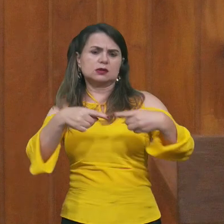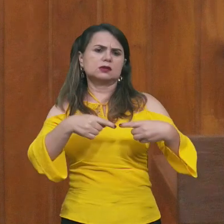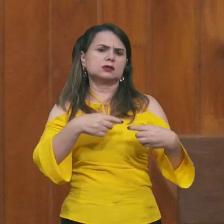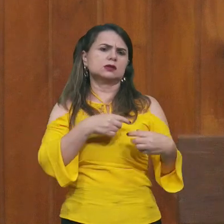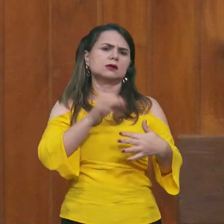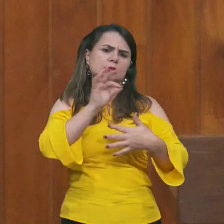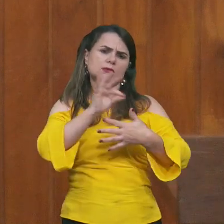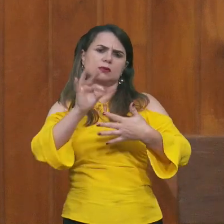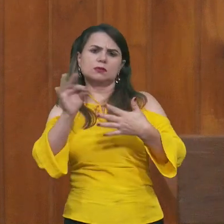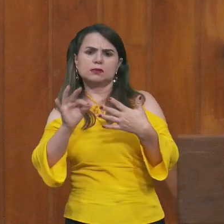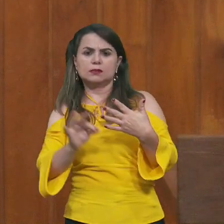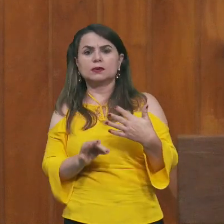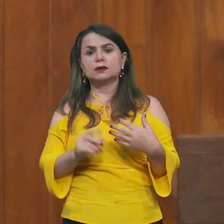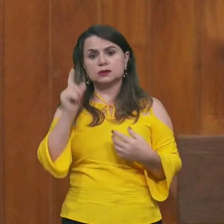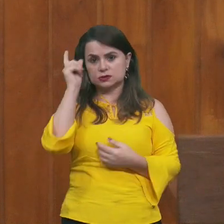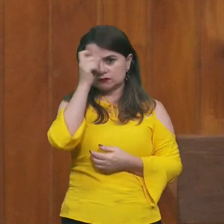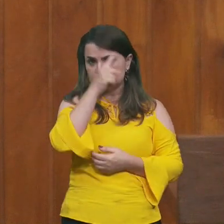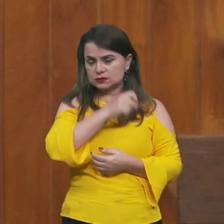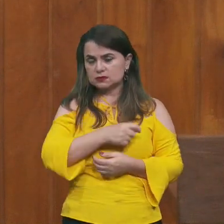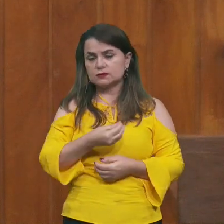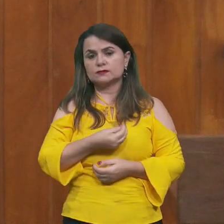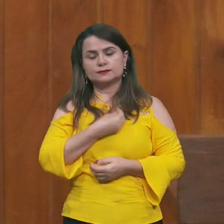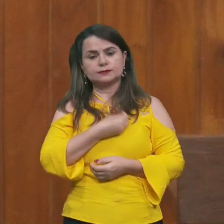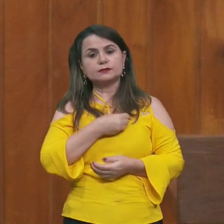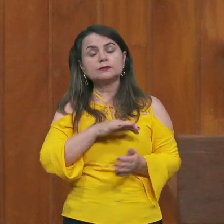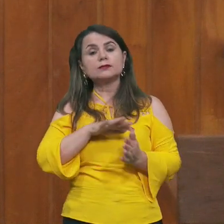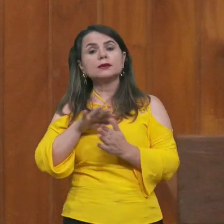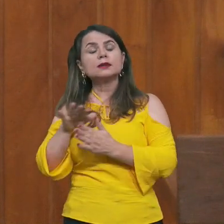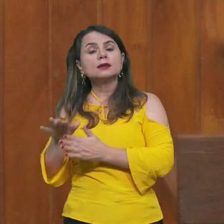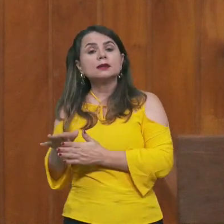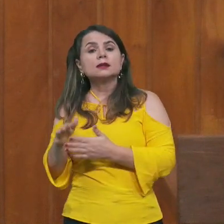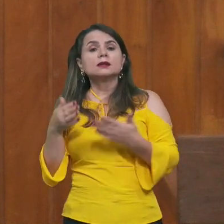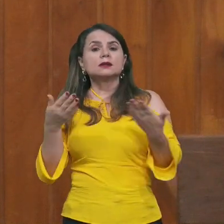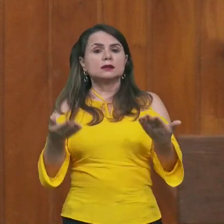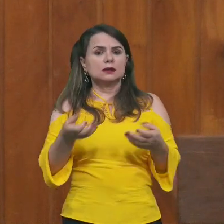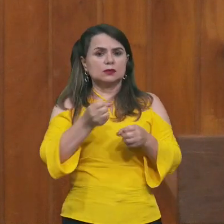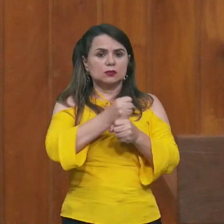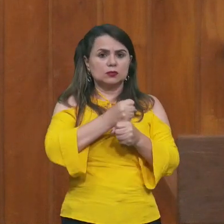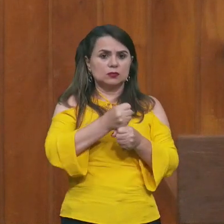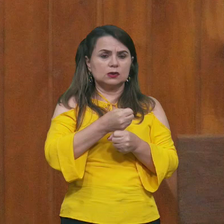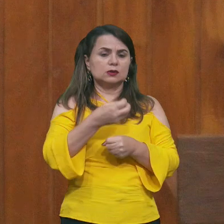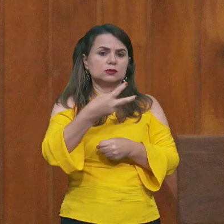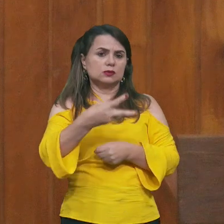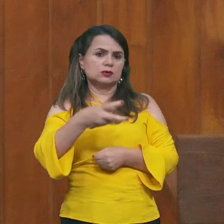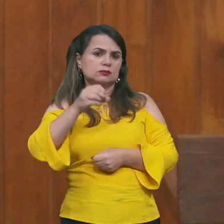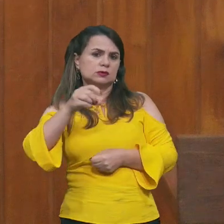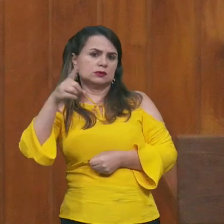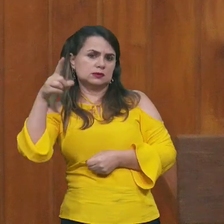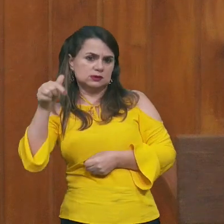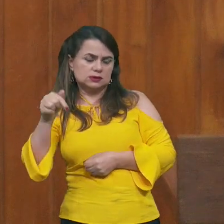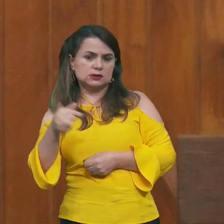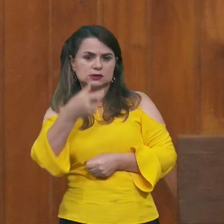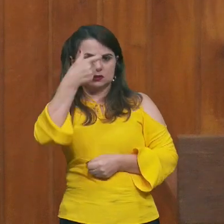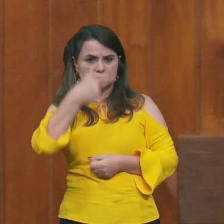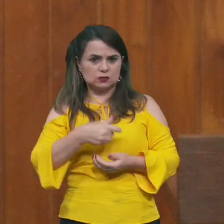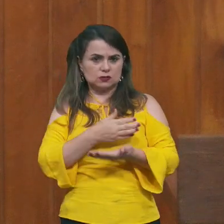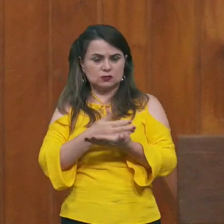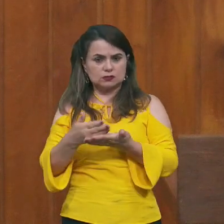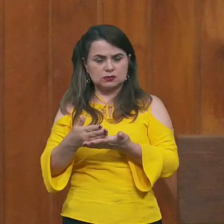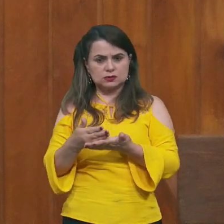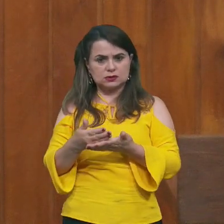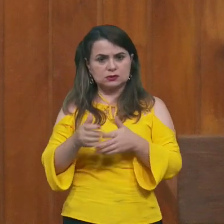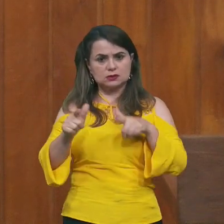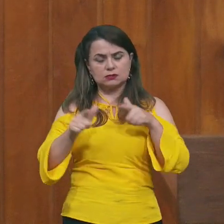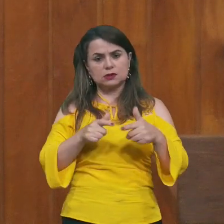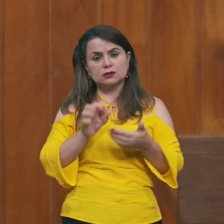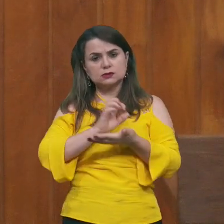vai ter muito tempo para falar sobre isso. Em 2017, ao assumir a secretaria, nós percebemos